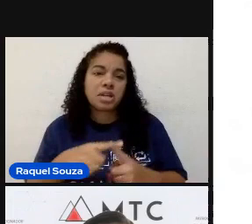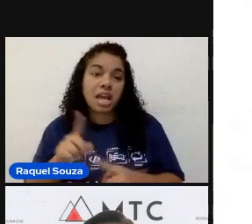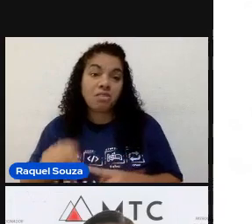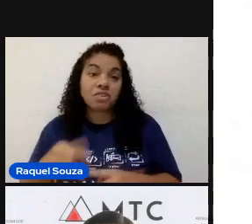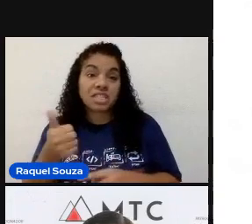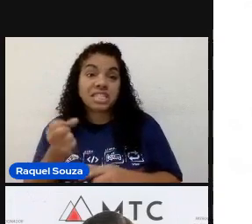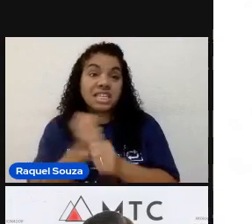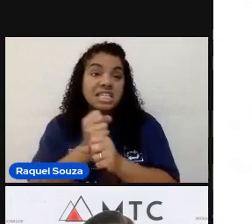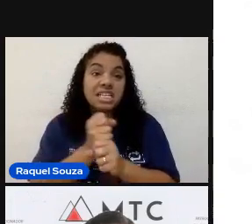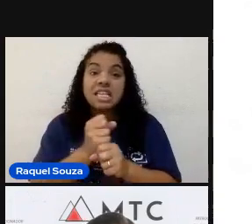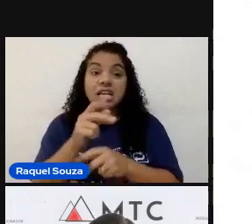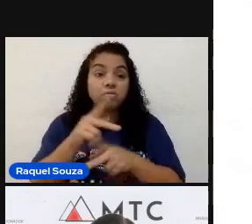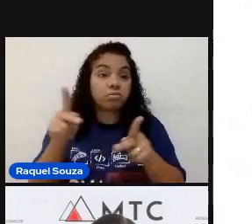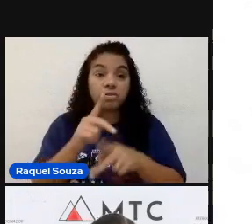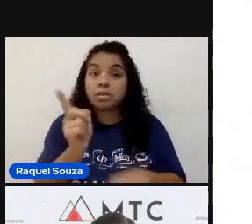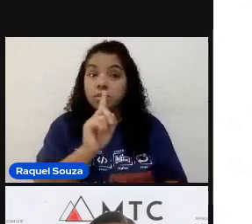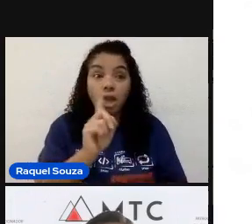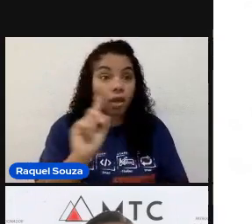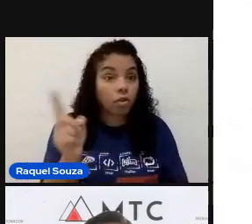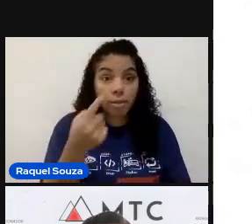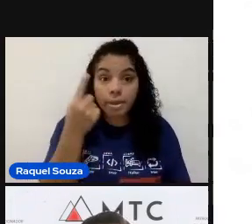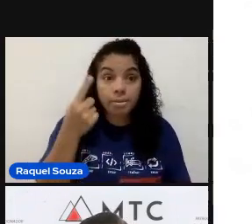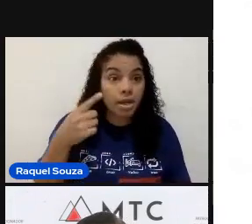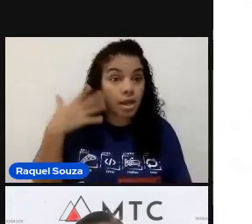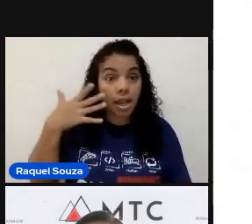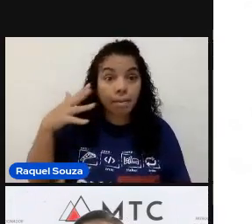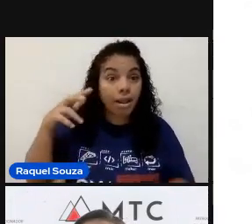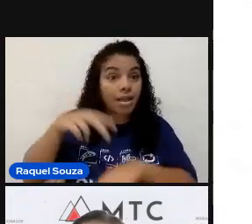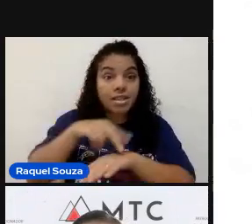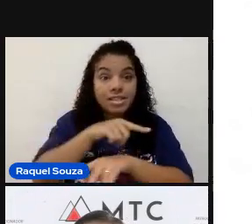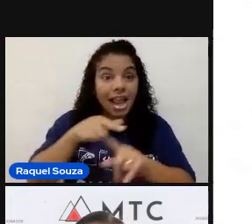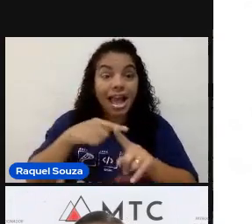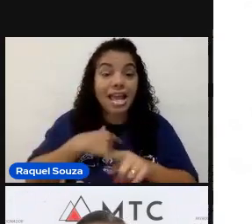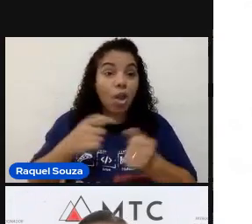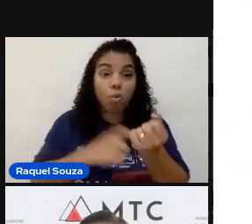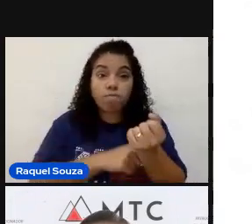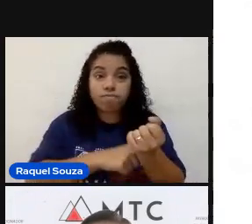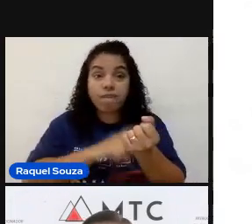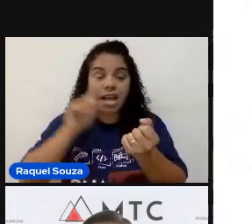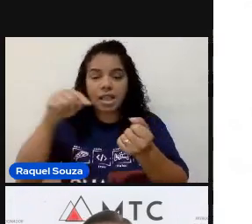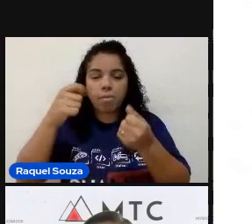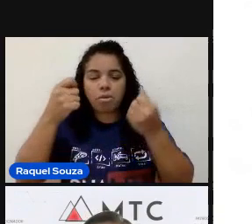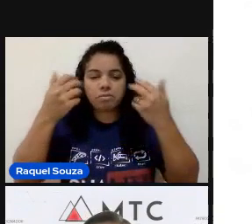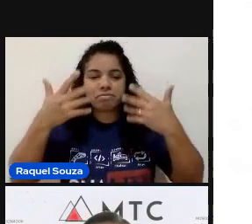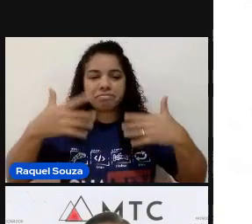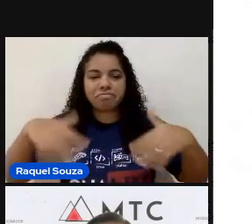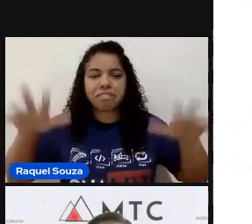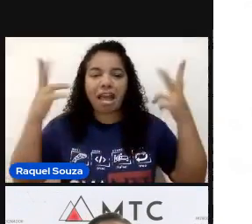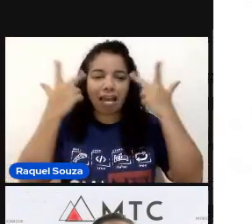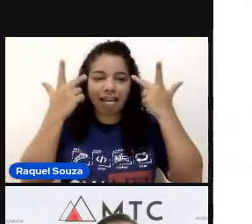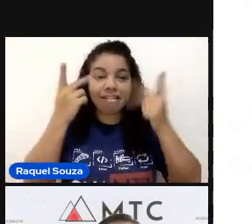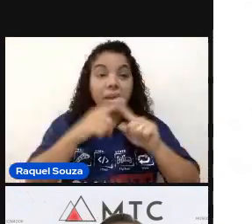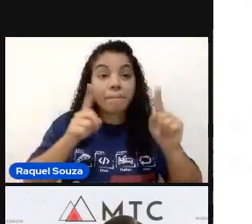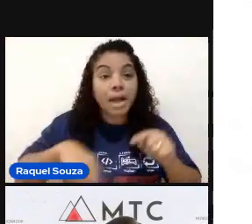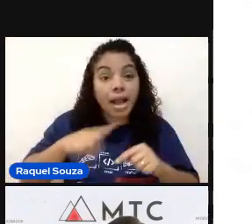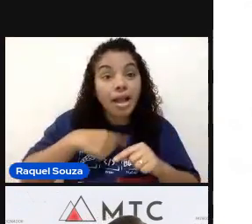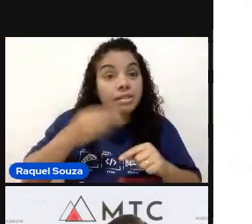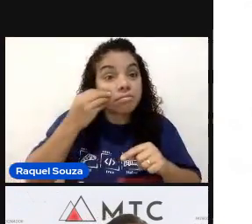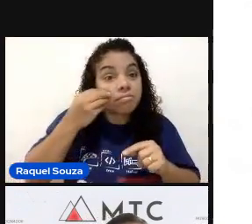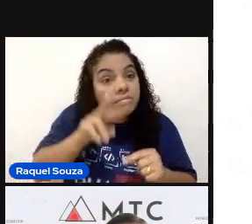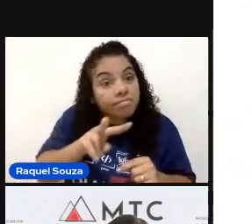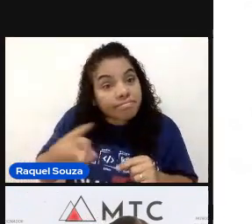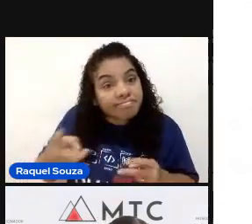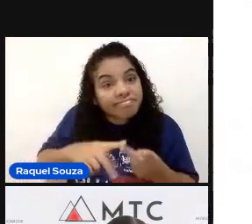de professora. Não, eu fui a primeira a palestrar que eu entrei, nervosa. Depois é que vai fluindo. Então, eu tento converter a